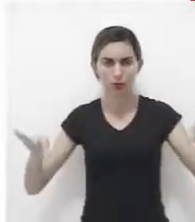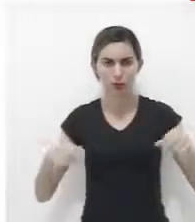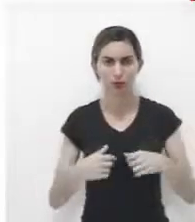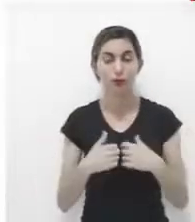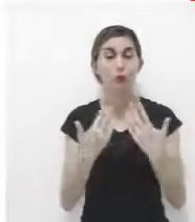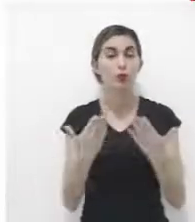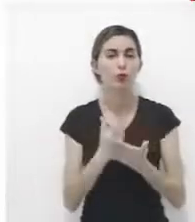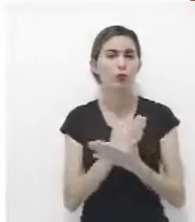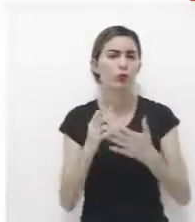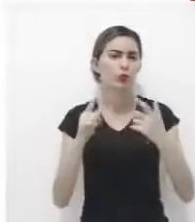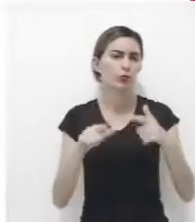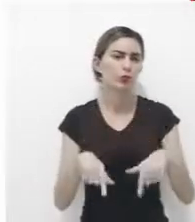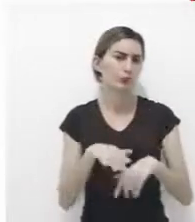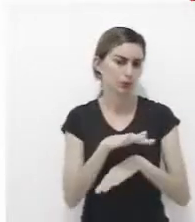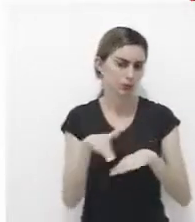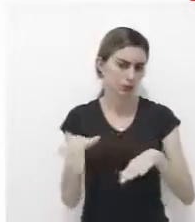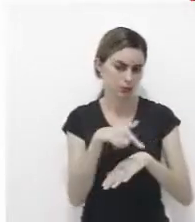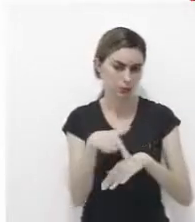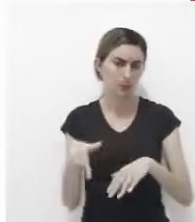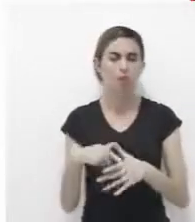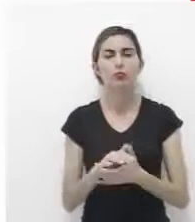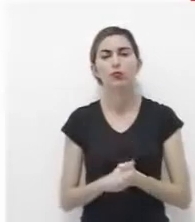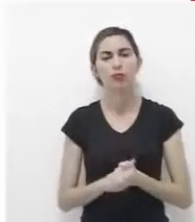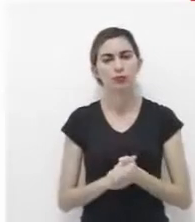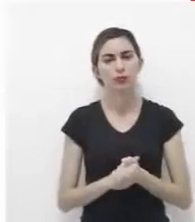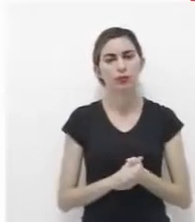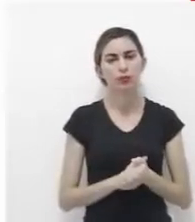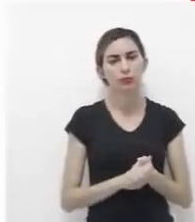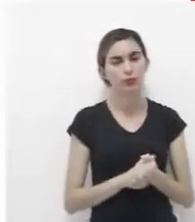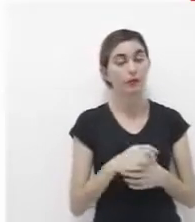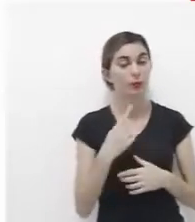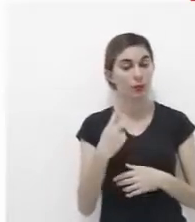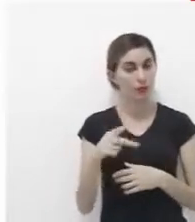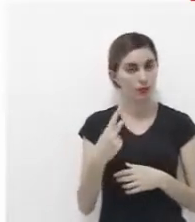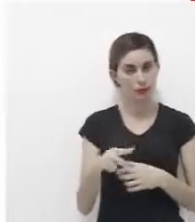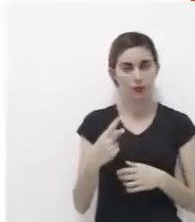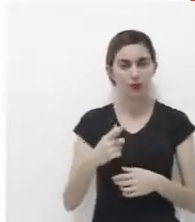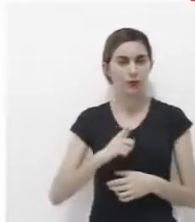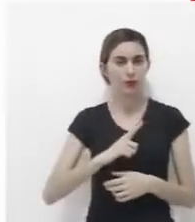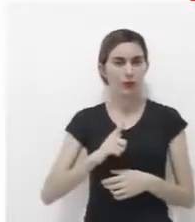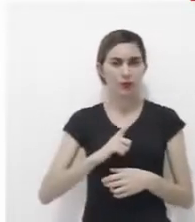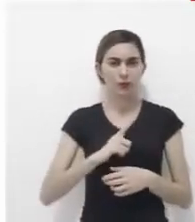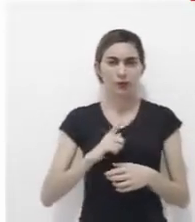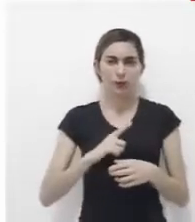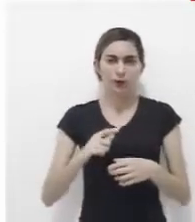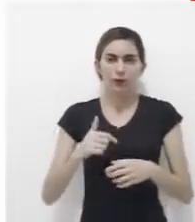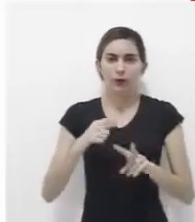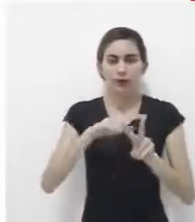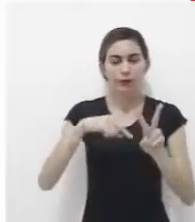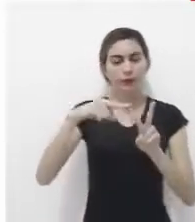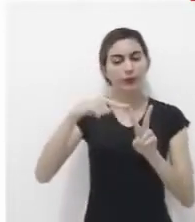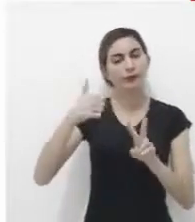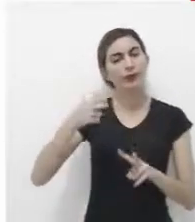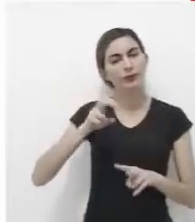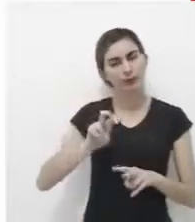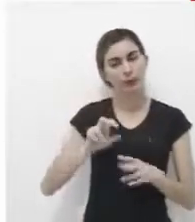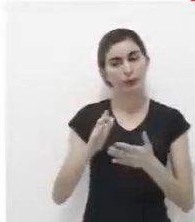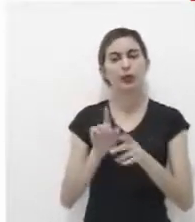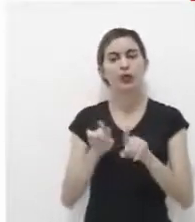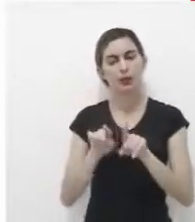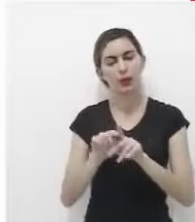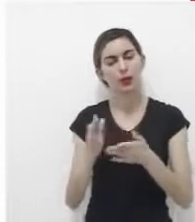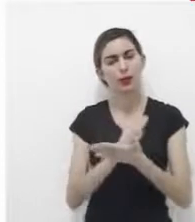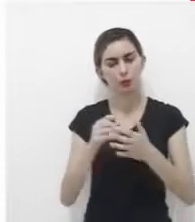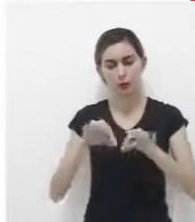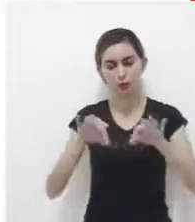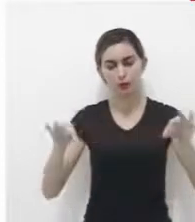na reta numérica? Em algum lugar por ali, tá bom? Tá joia? E ali nós temos a raiz de 15,